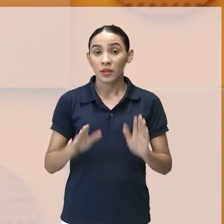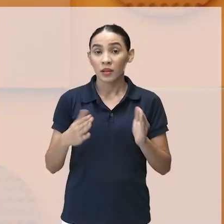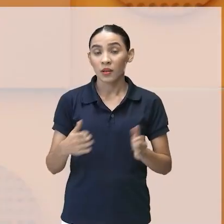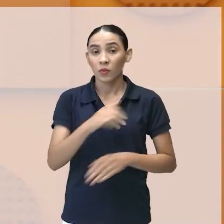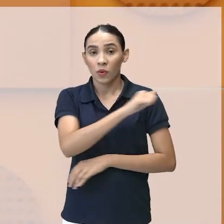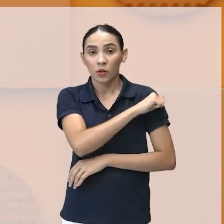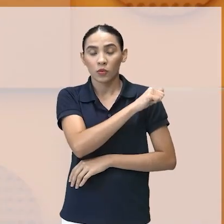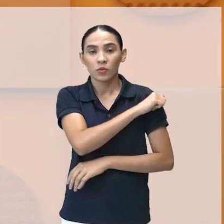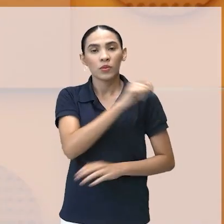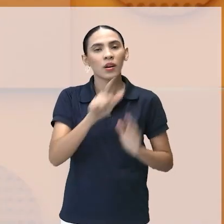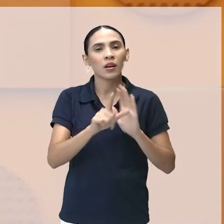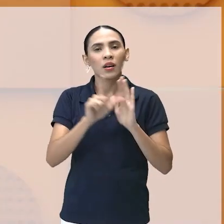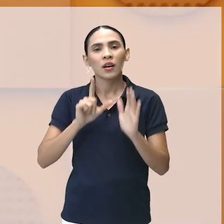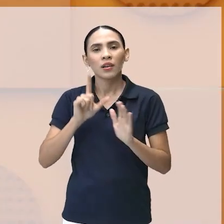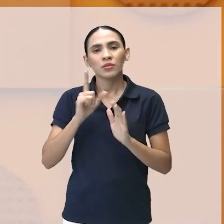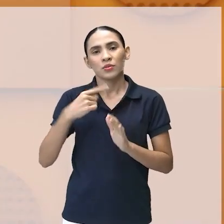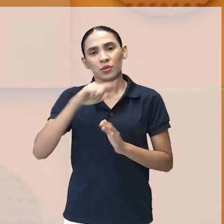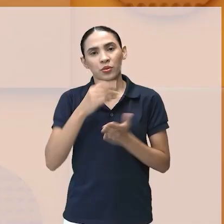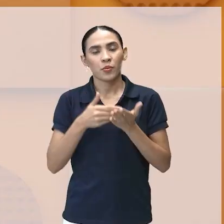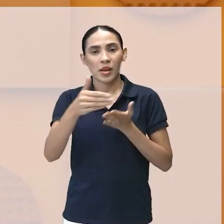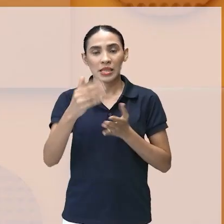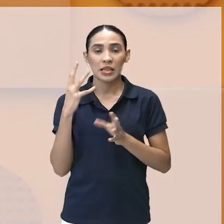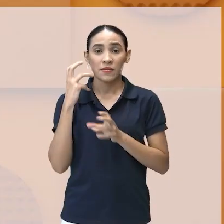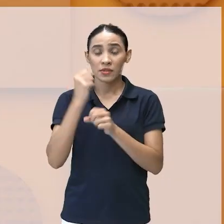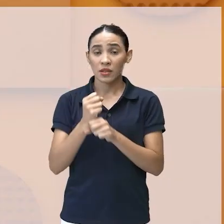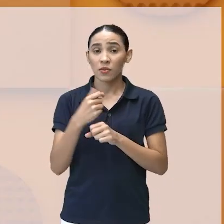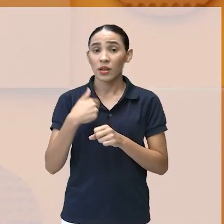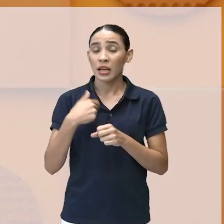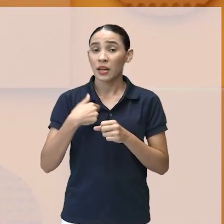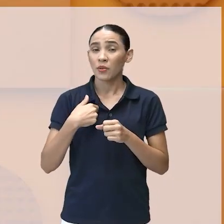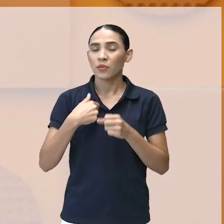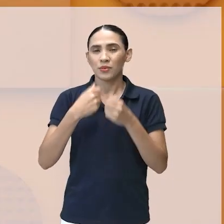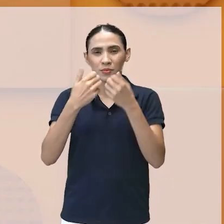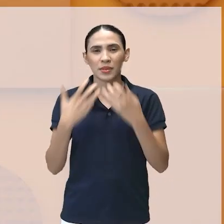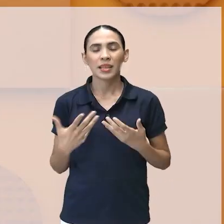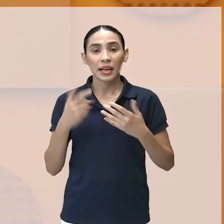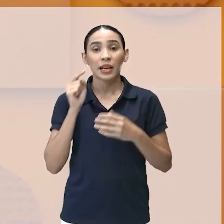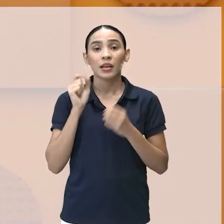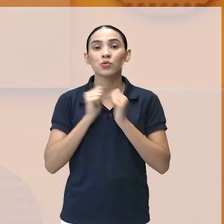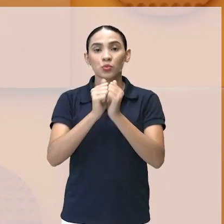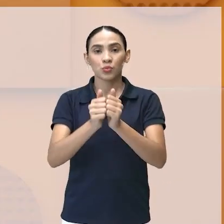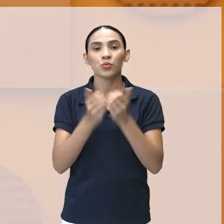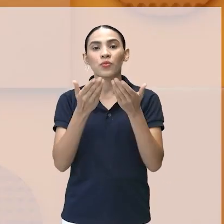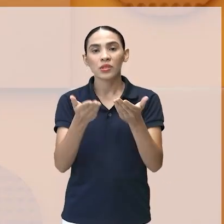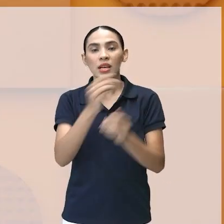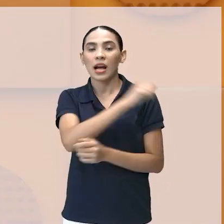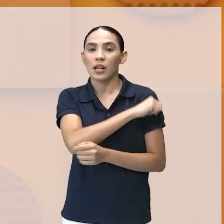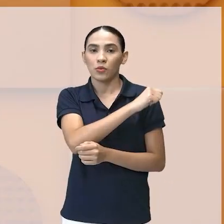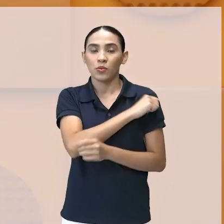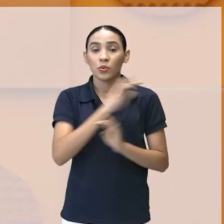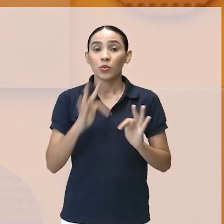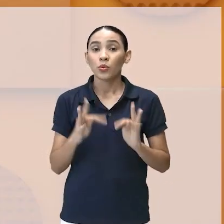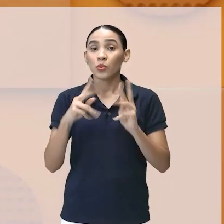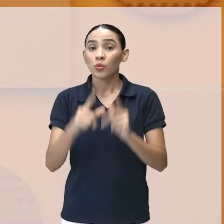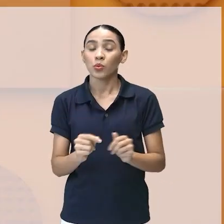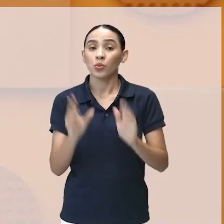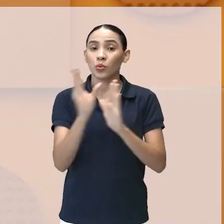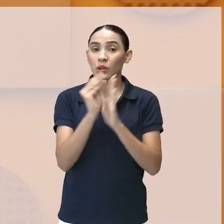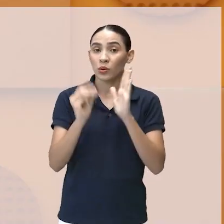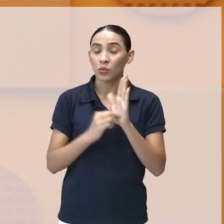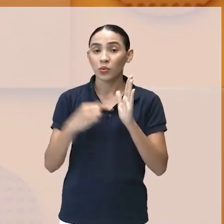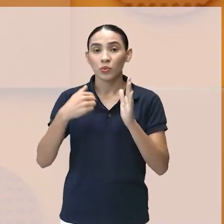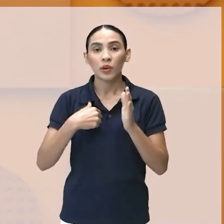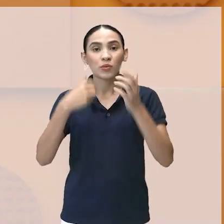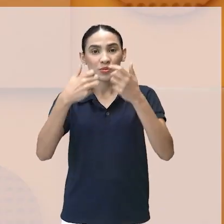Turmas, antes de nós começarmos essa aula de revisão, eu gostaria de reforçar aqui com vocês que todo o conteúdo que eu